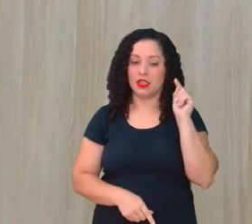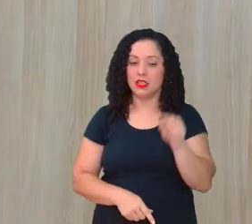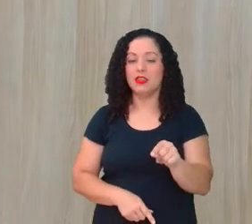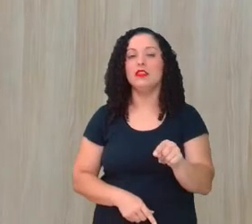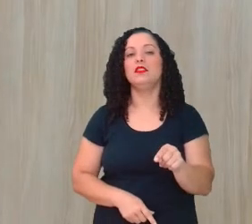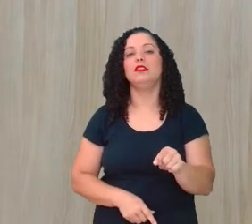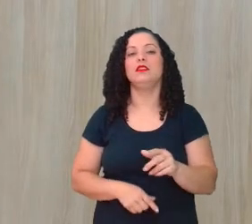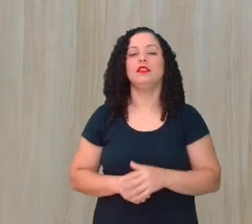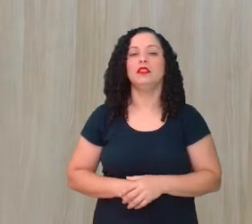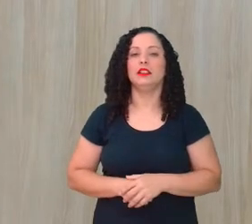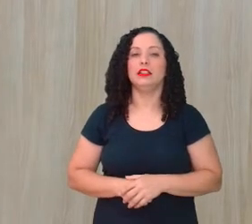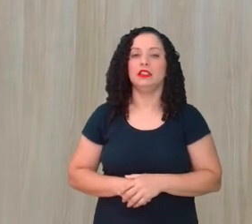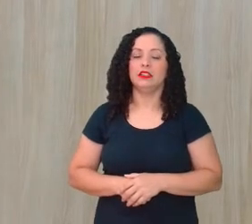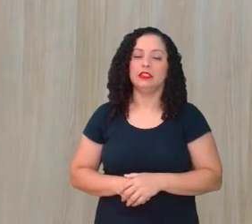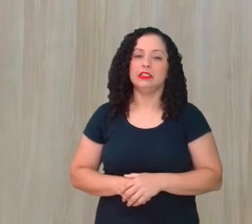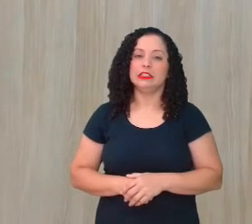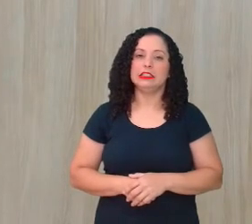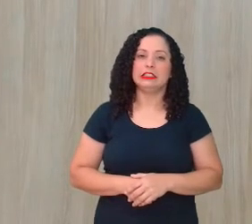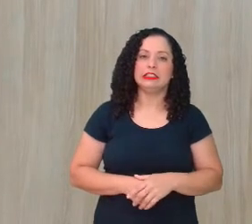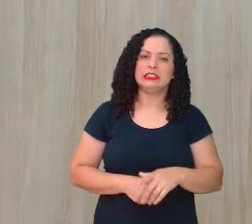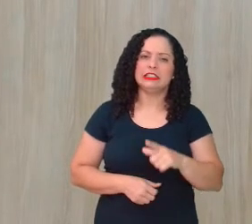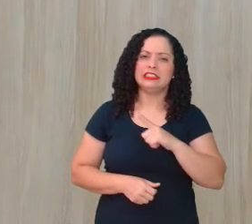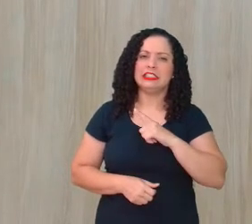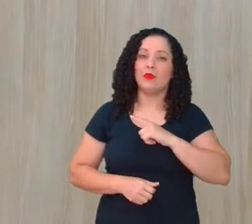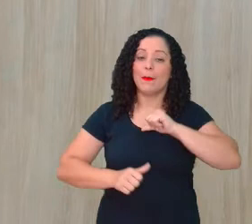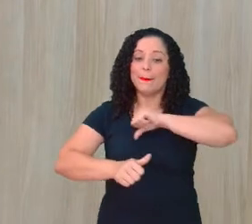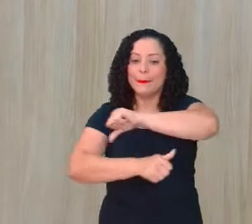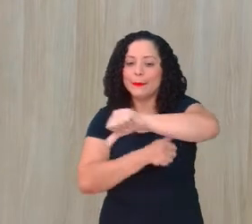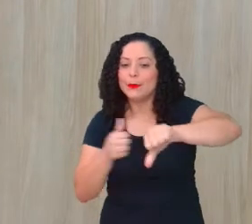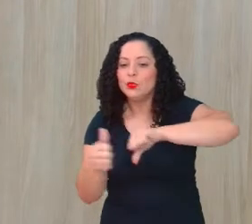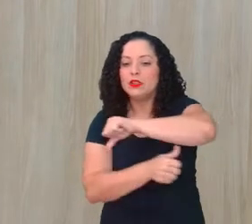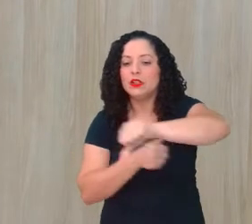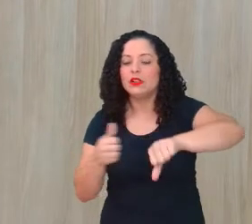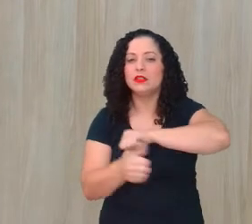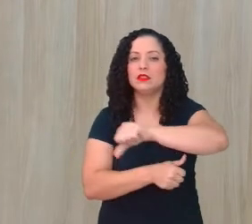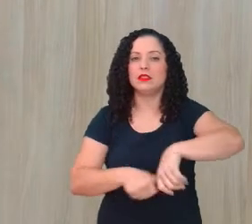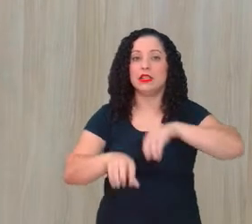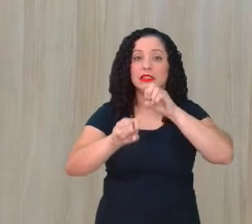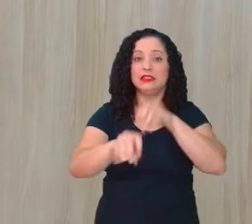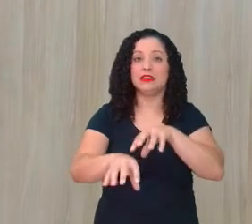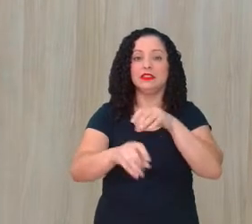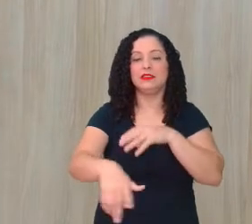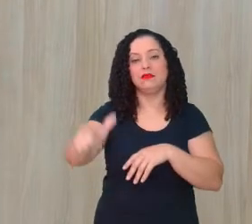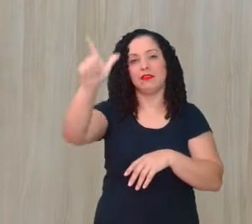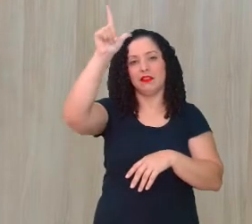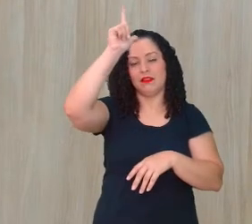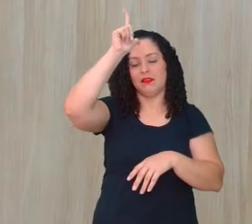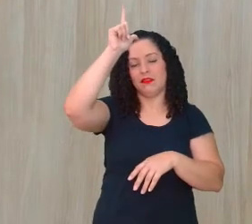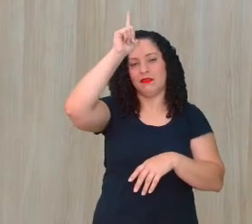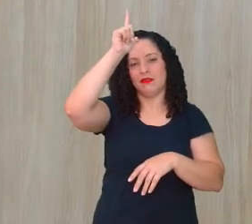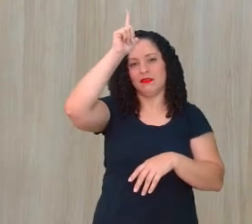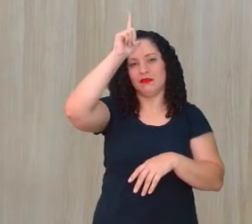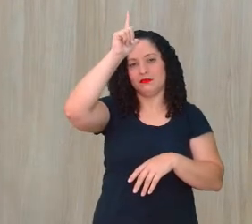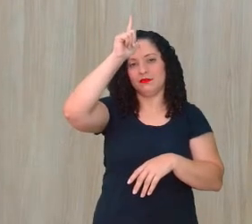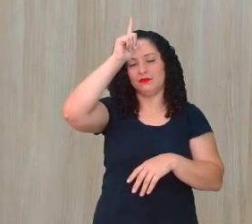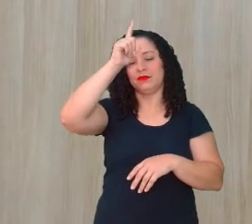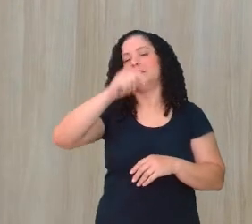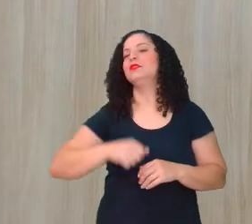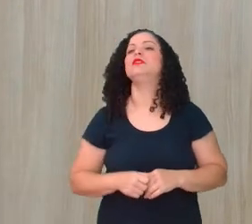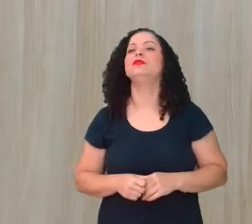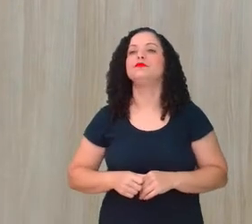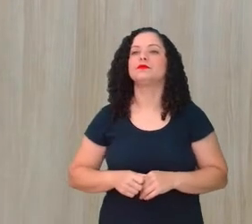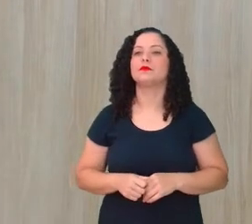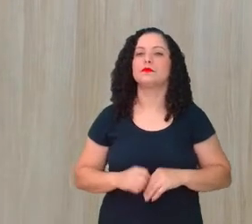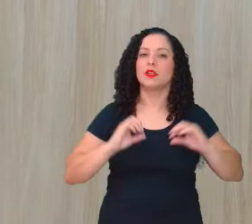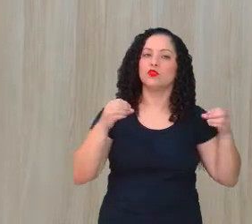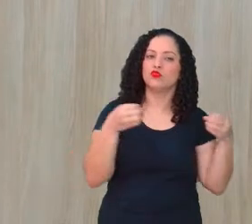que empreendeu uma verdadeira reforma educacional na Alemanha, com o lema ali, ó, de ao lado de cada